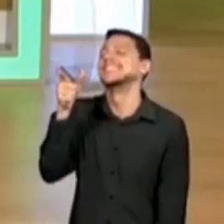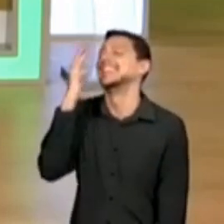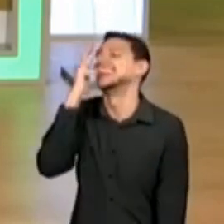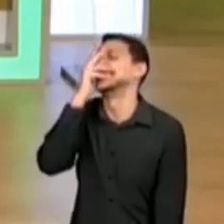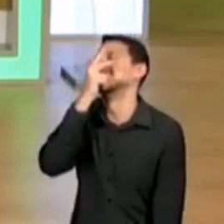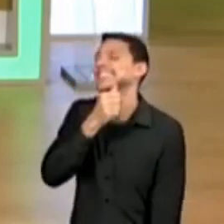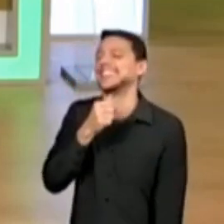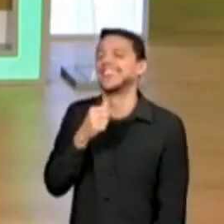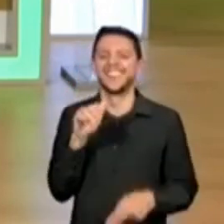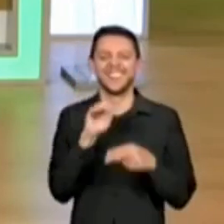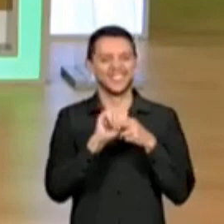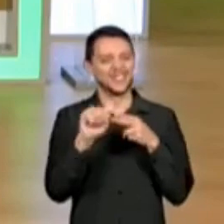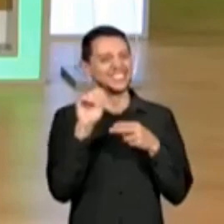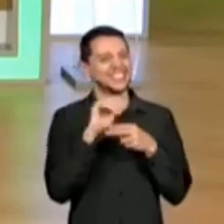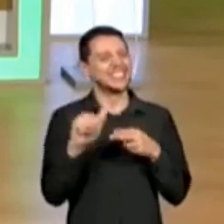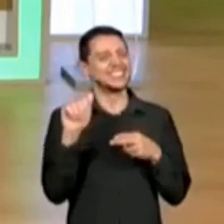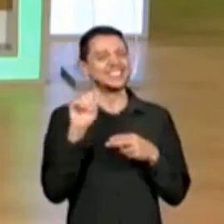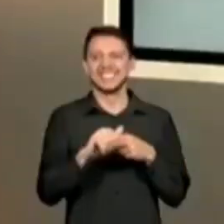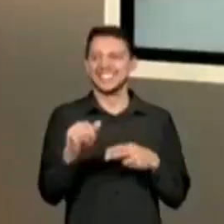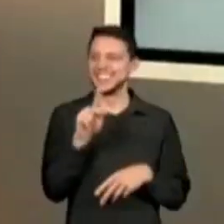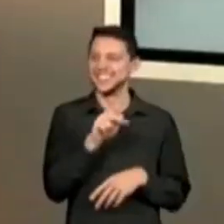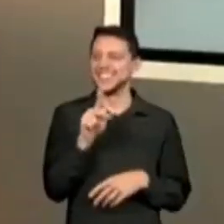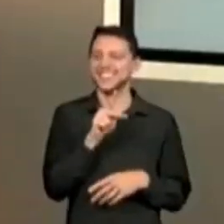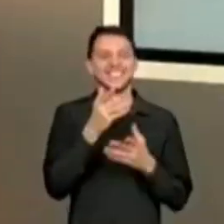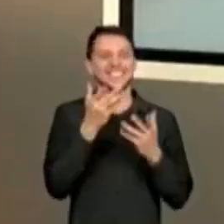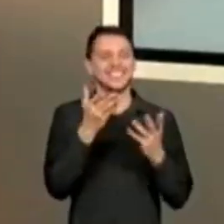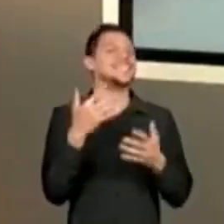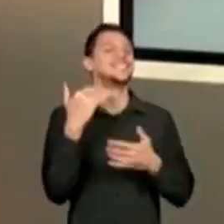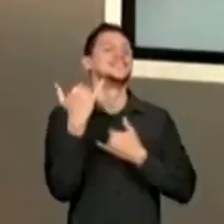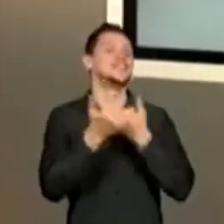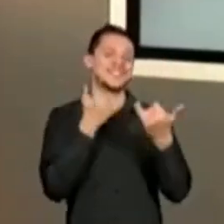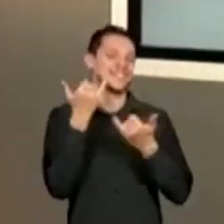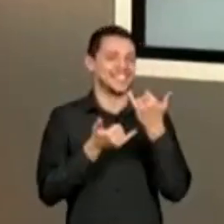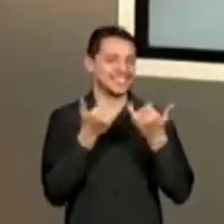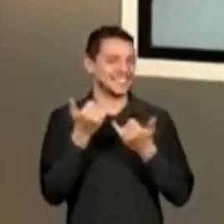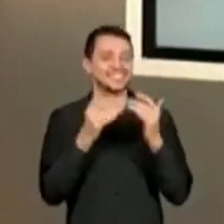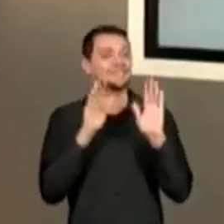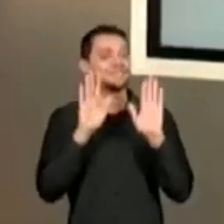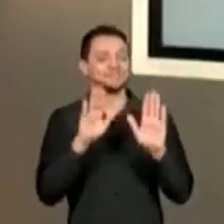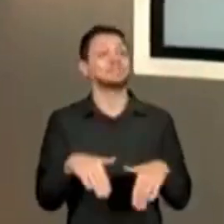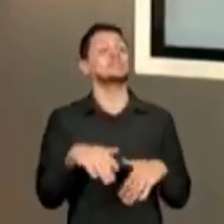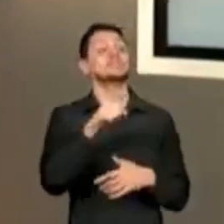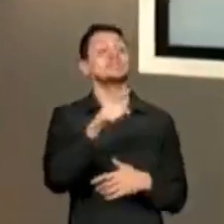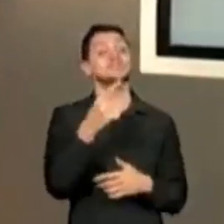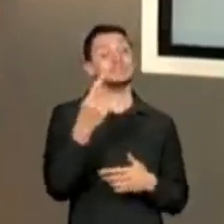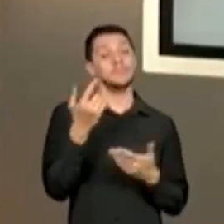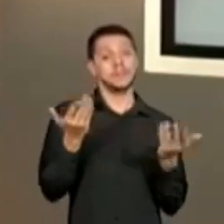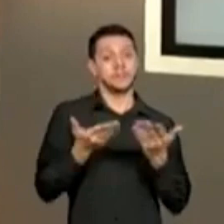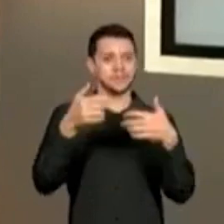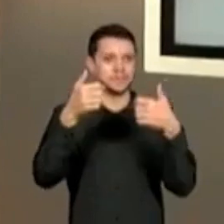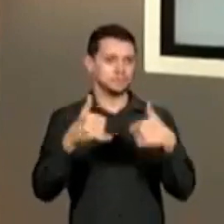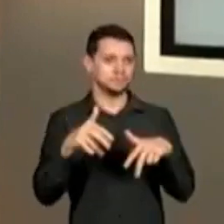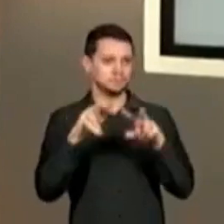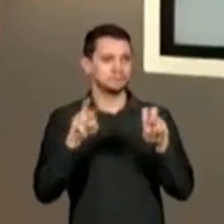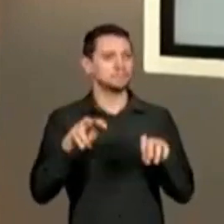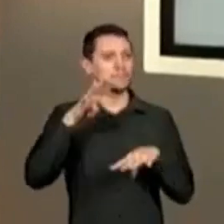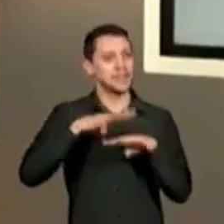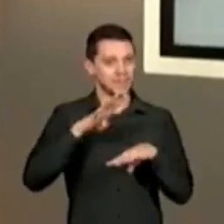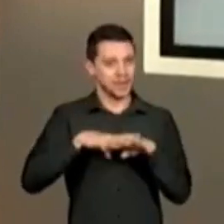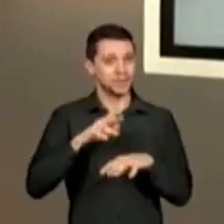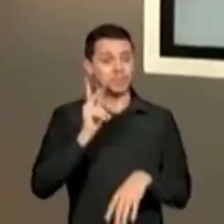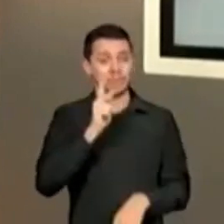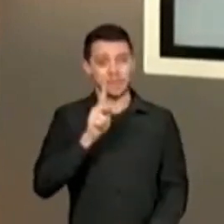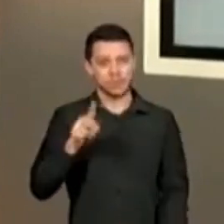sacas Vai a que eu ganho professora almoço, Fran, né? Mas, brincadeiras à parte, bora falar de matemática. Essa foi uma aula preparada pelo